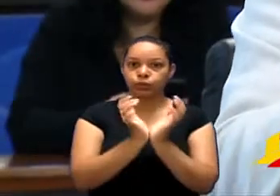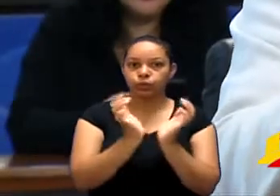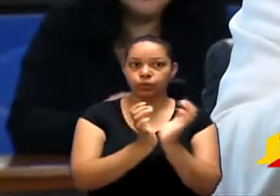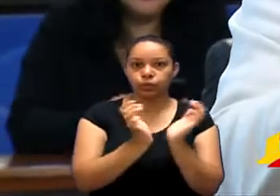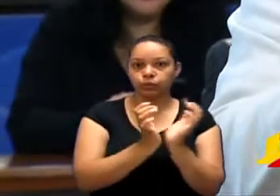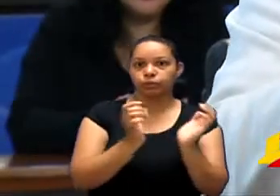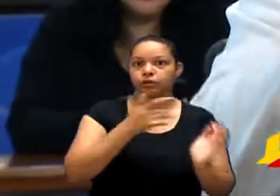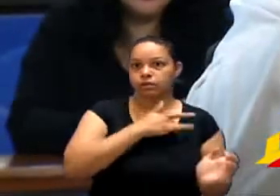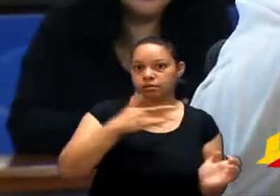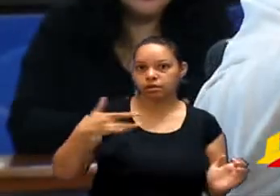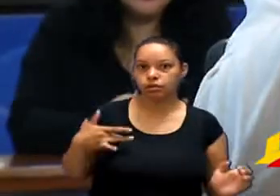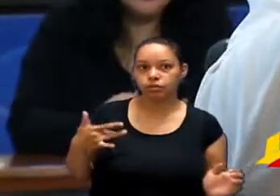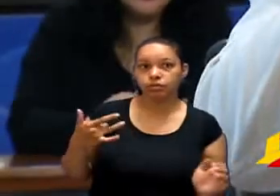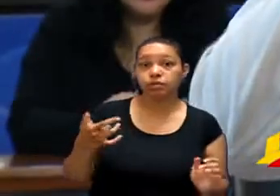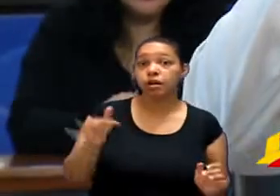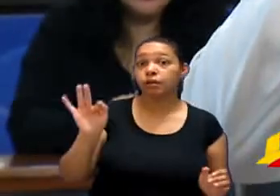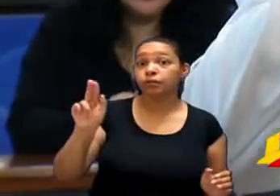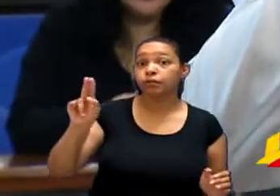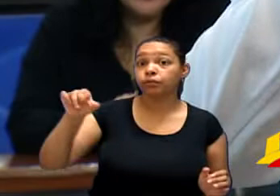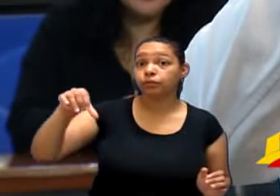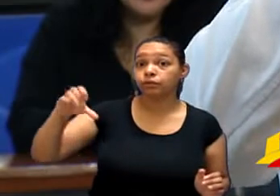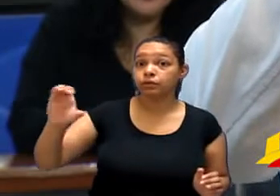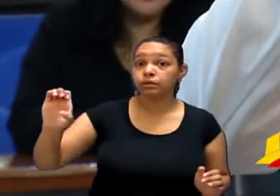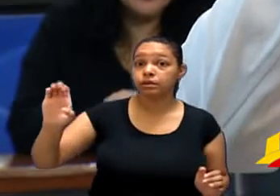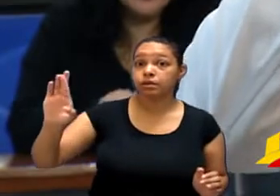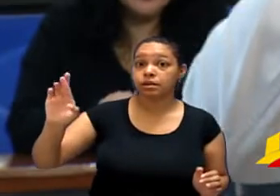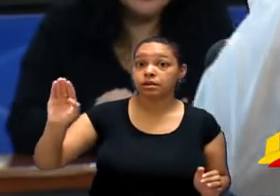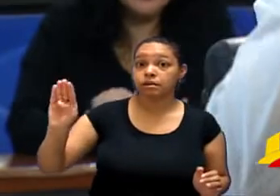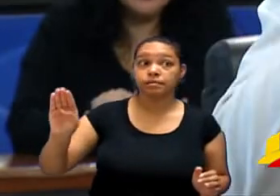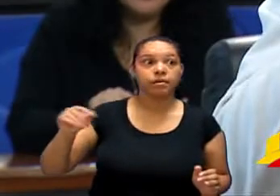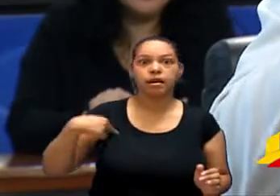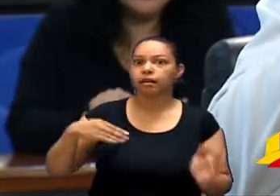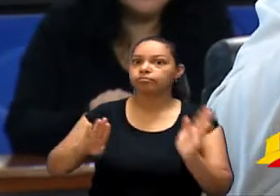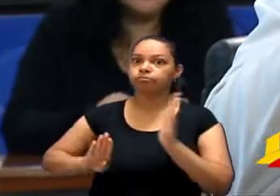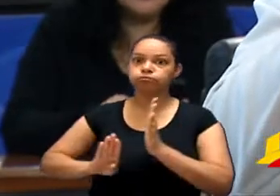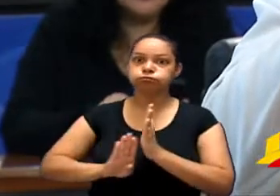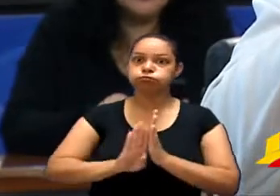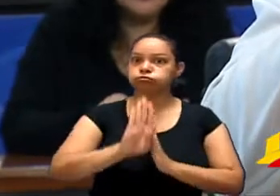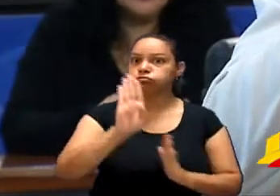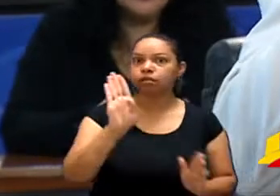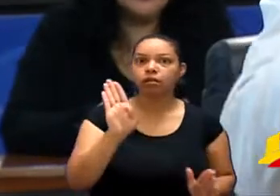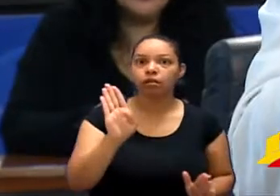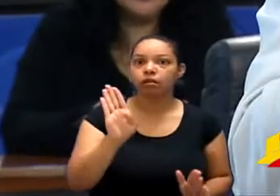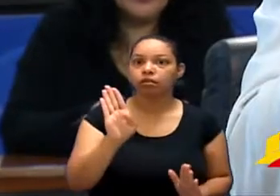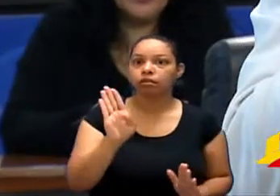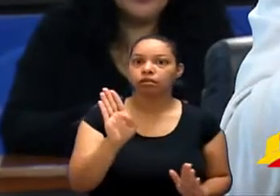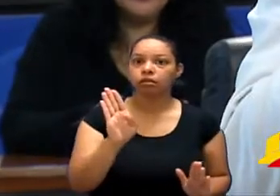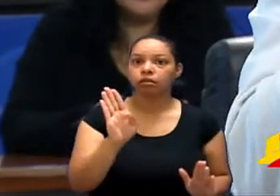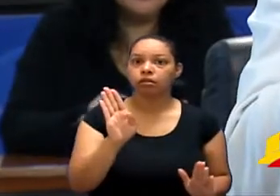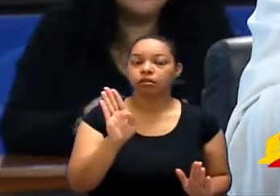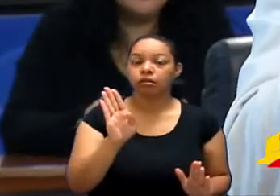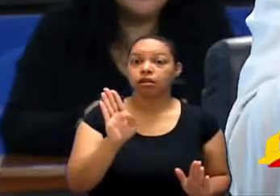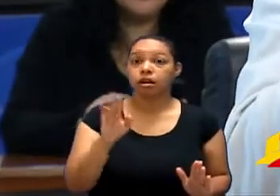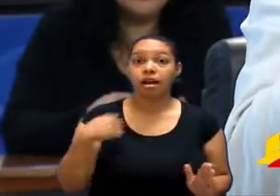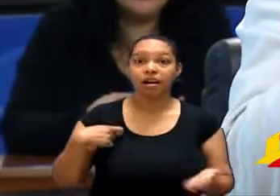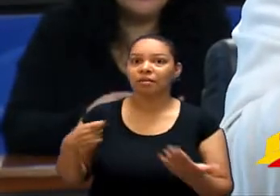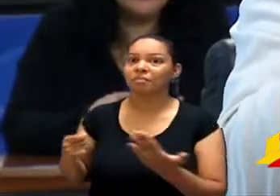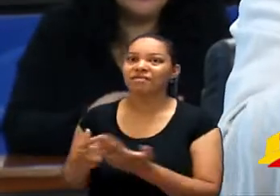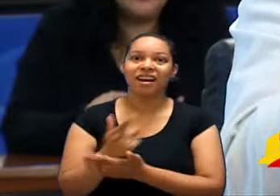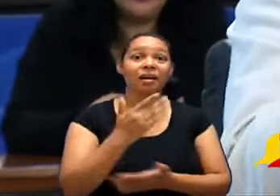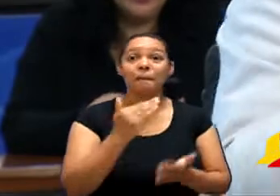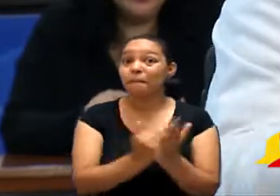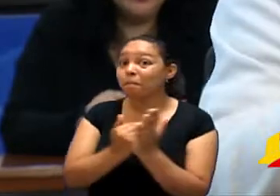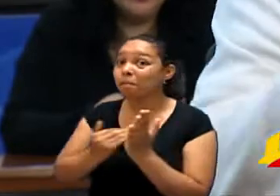de saúde e a funserv Tem uma tabela muito alta muito alta ela paga muito